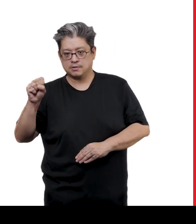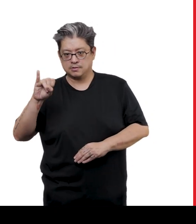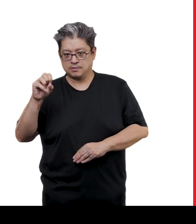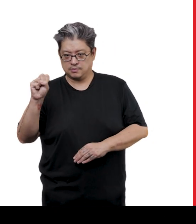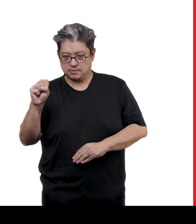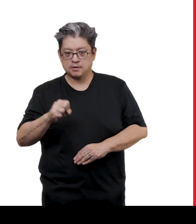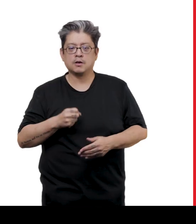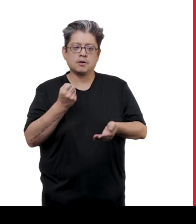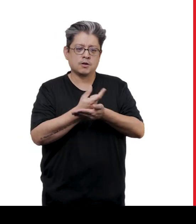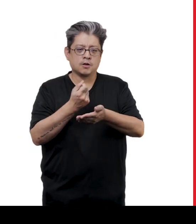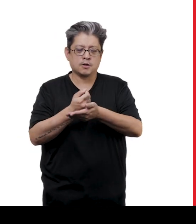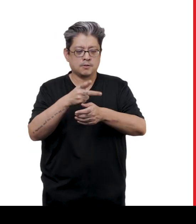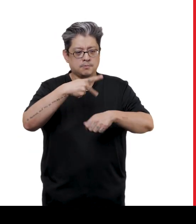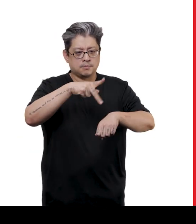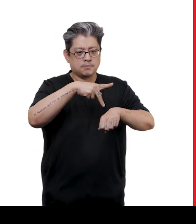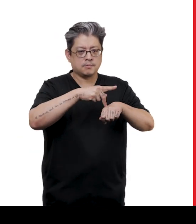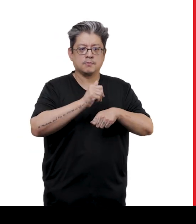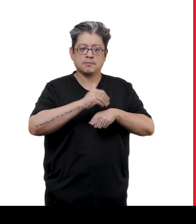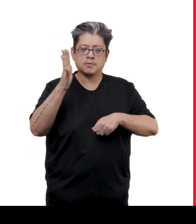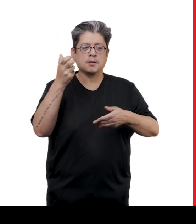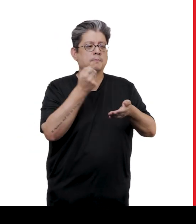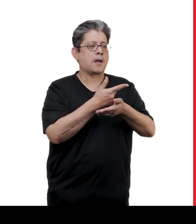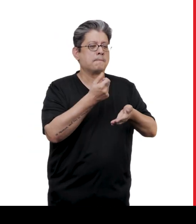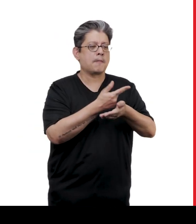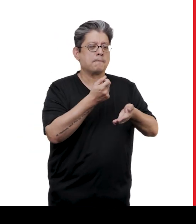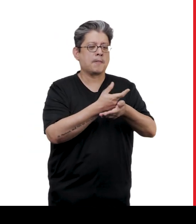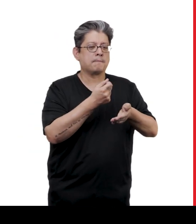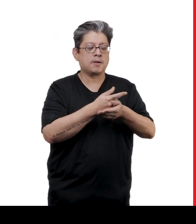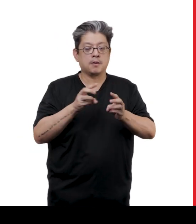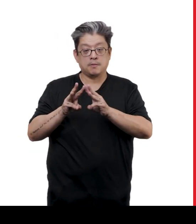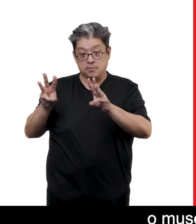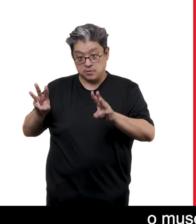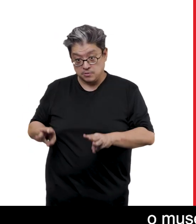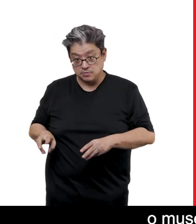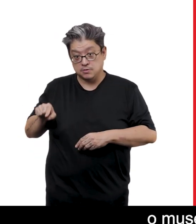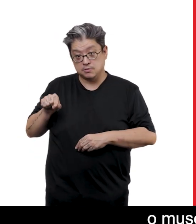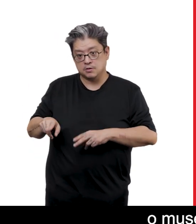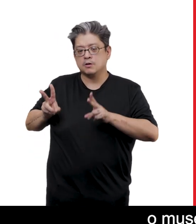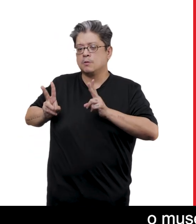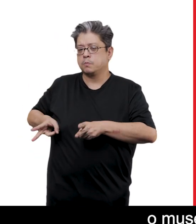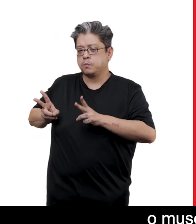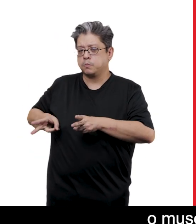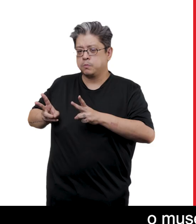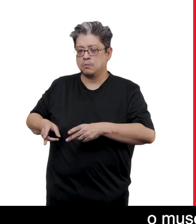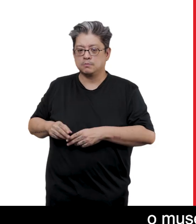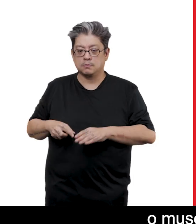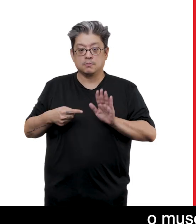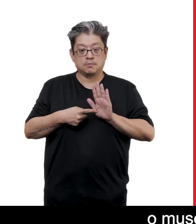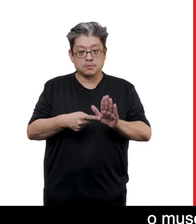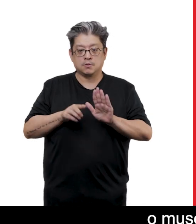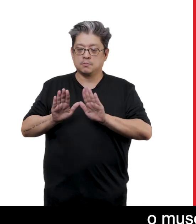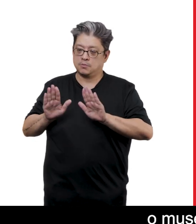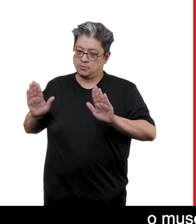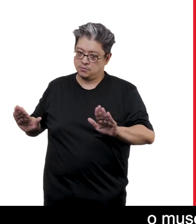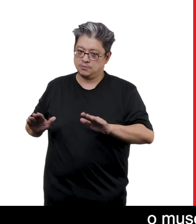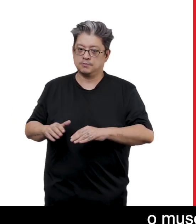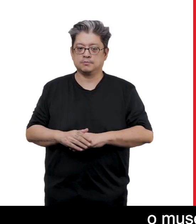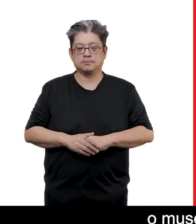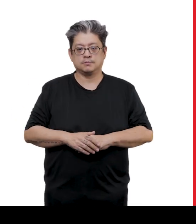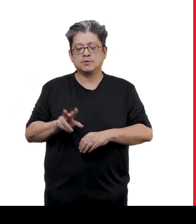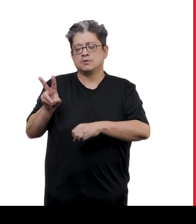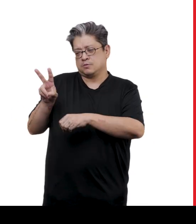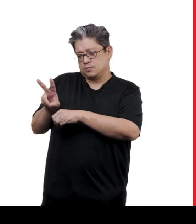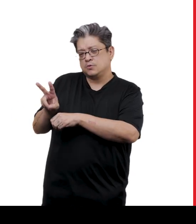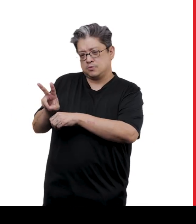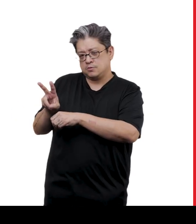Bardi e Chateaubriand faziam aquisições no mercado internacional de arte, o museu mantinha um programa dinâmico de exposições